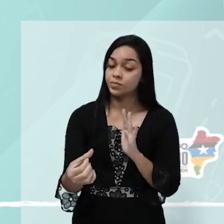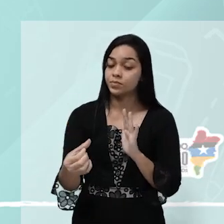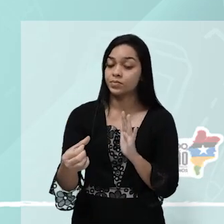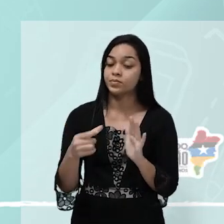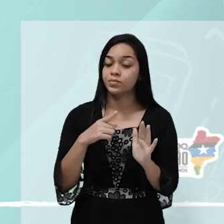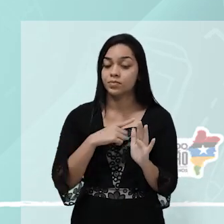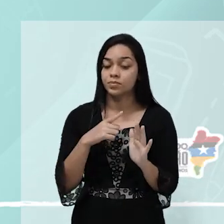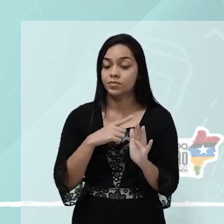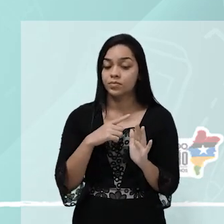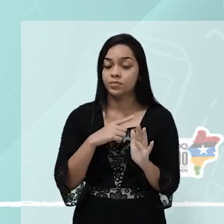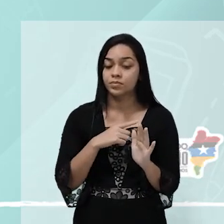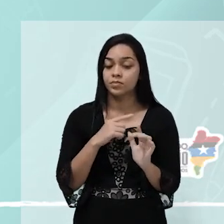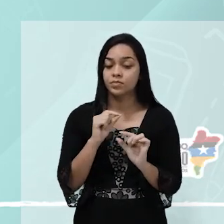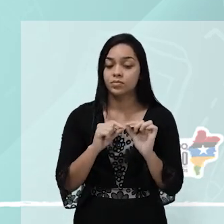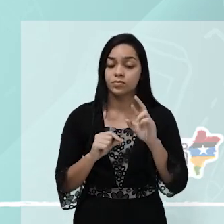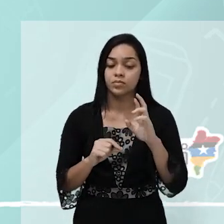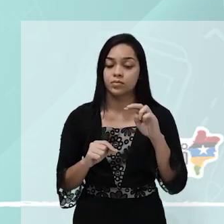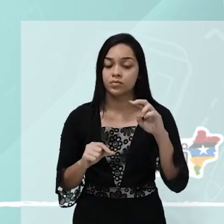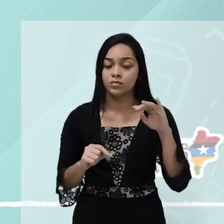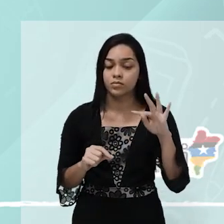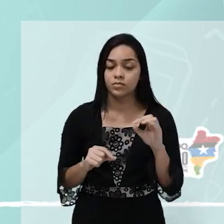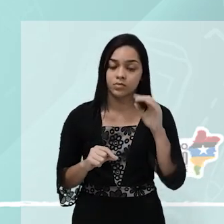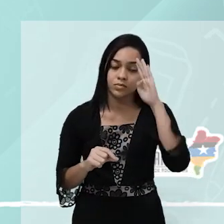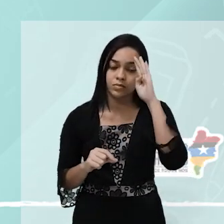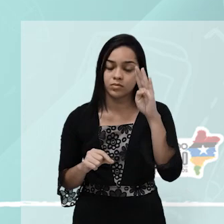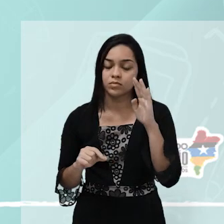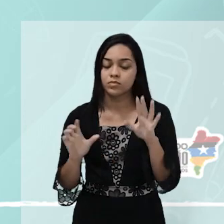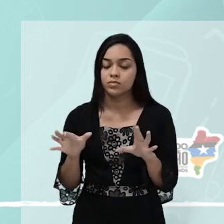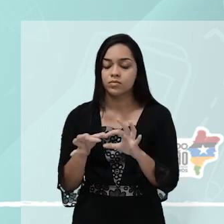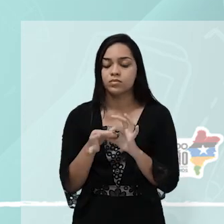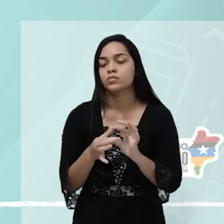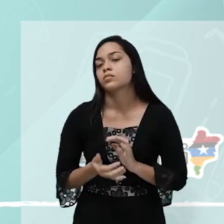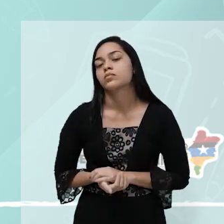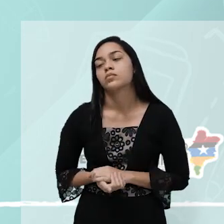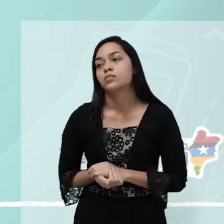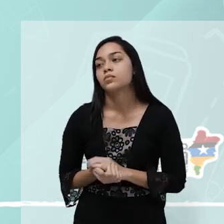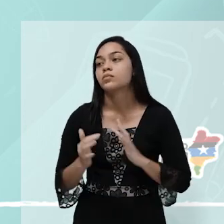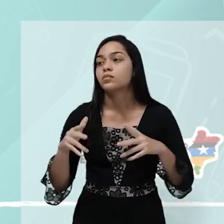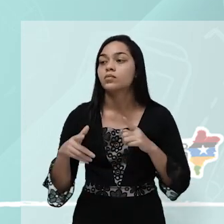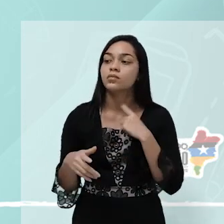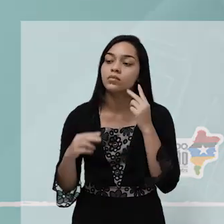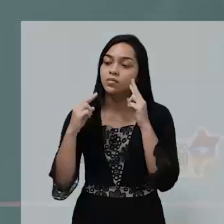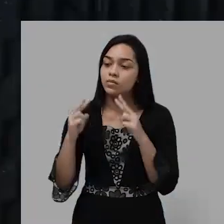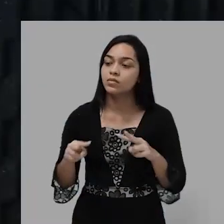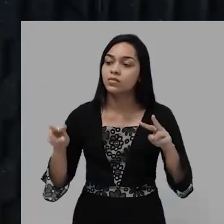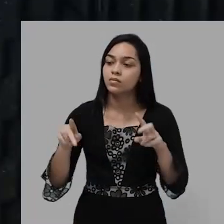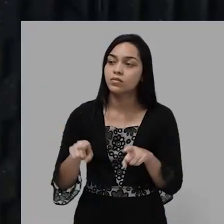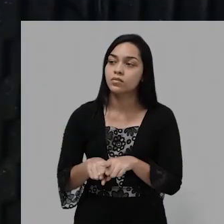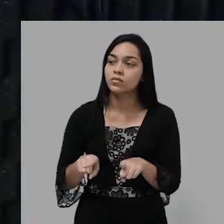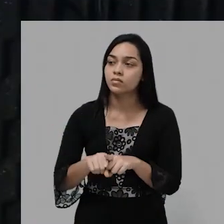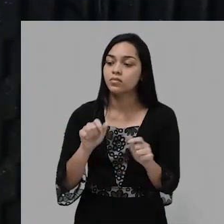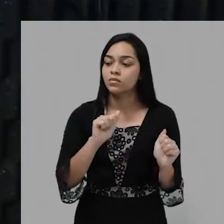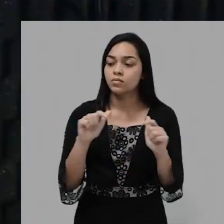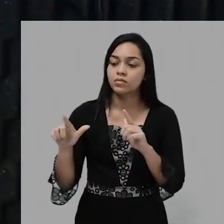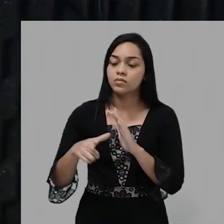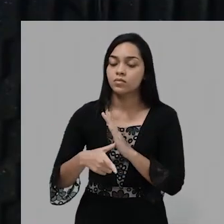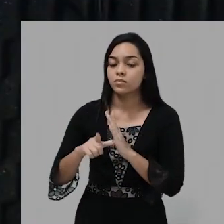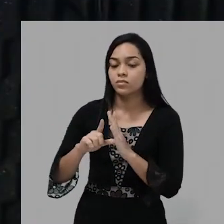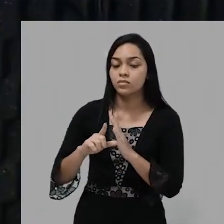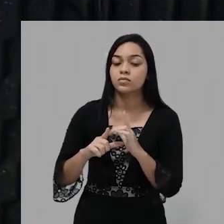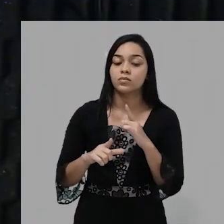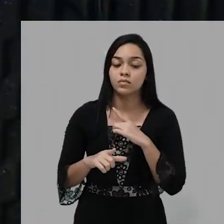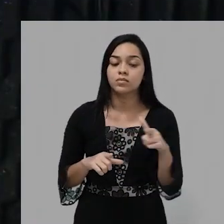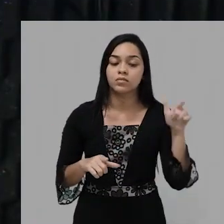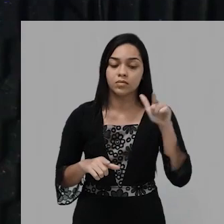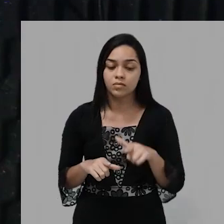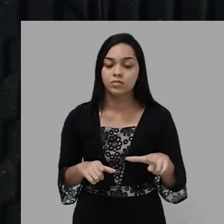XVI e teve o Renascimento como seu principal aliado, né? Então, como a gente viu também no slide anterior, mais uma